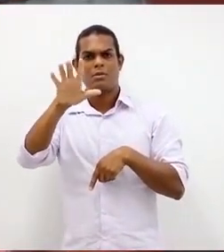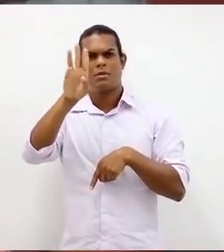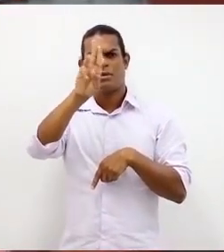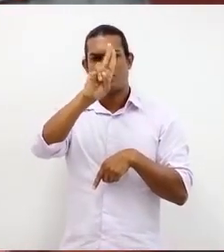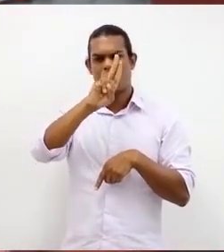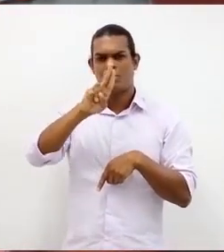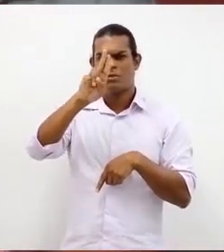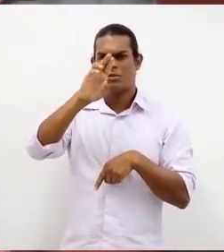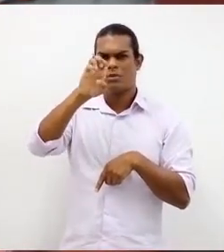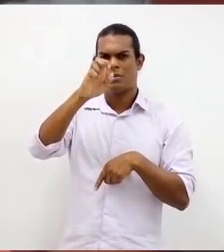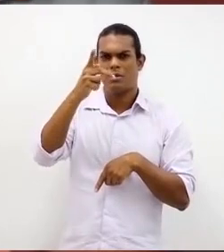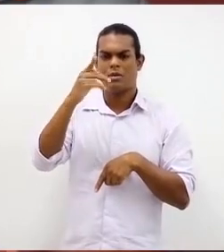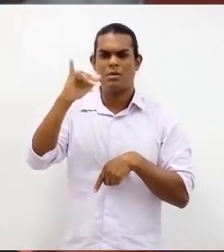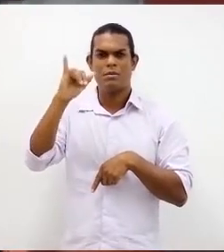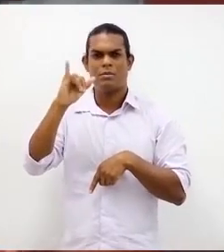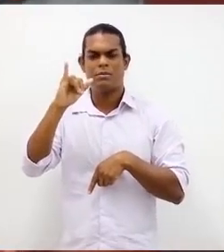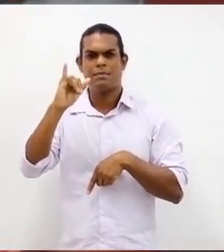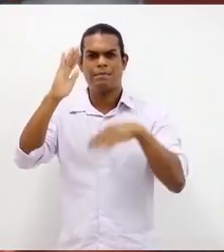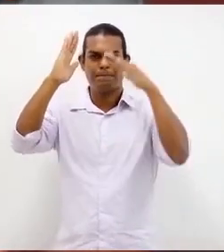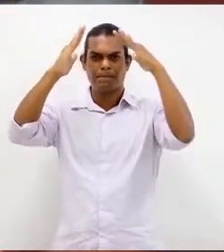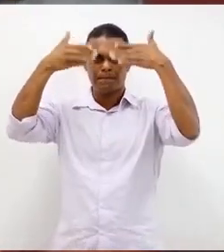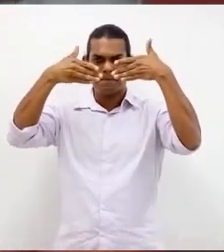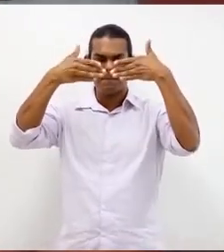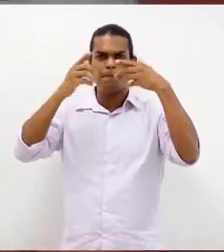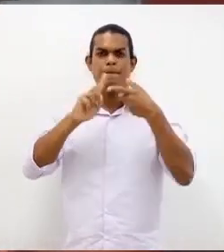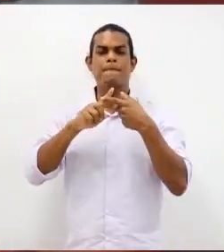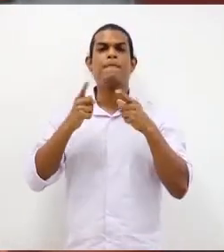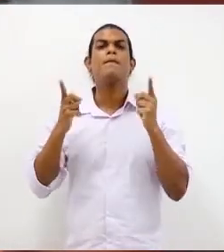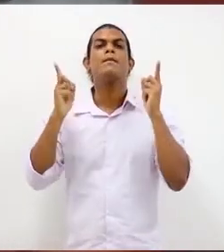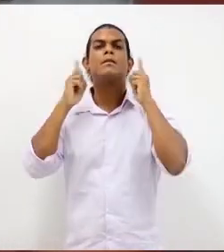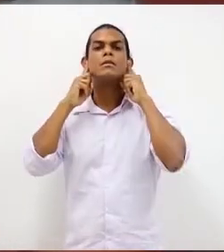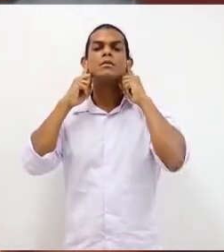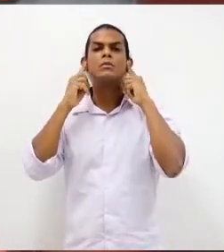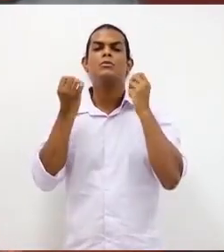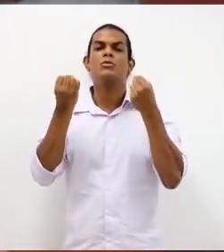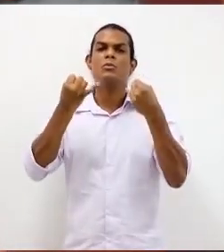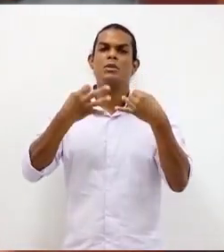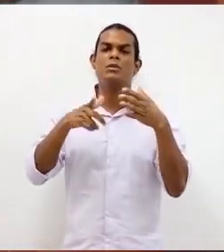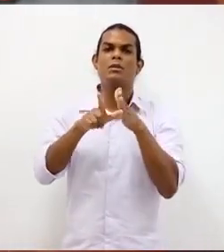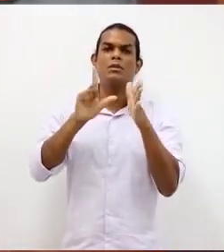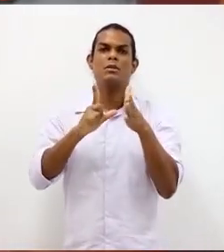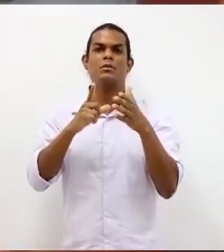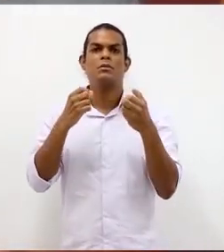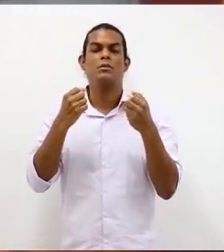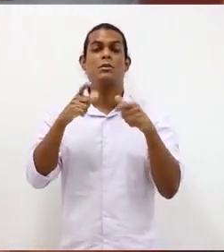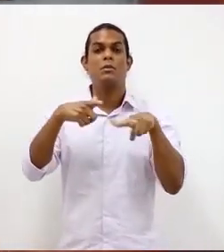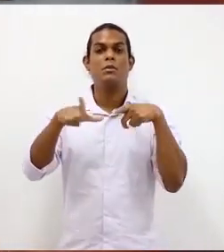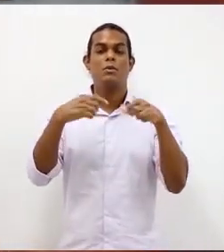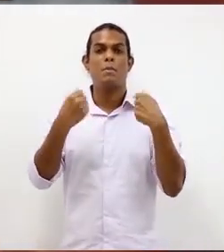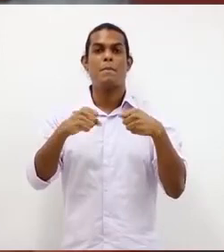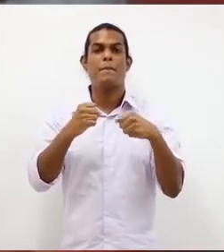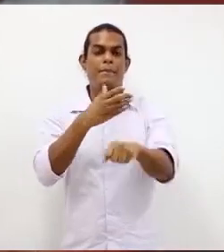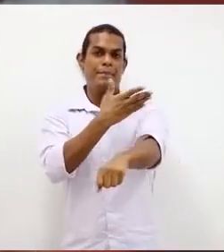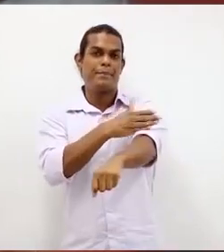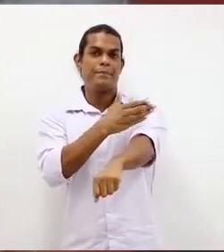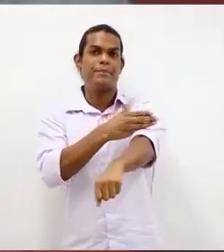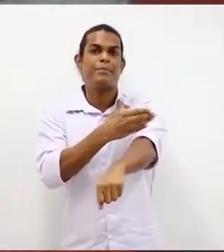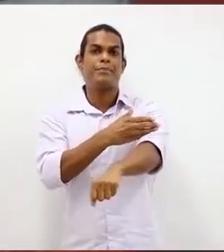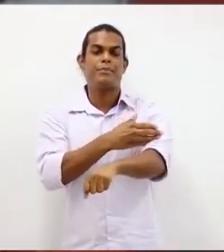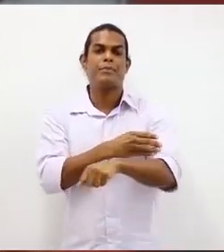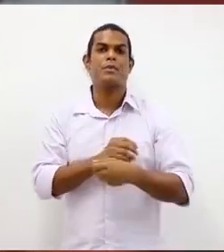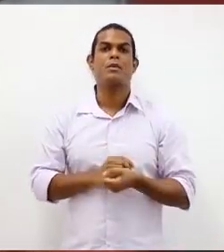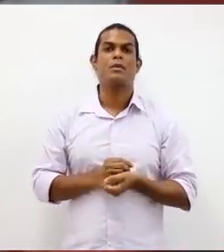protetor auditivo. Como eu falei anteriormente, nós damos treinamento aos trabalhadores assim que é admitido e elaborando esse programa